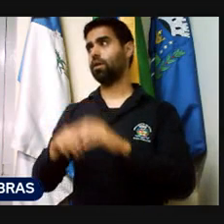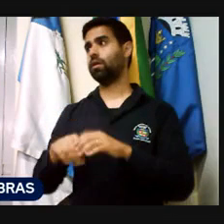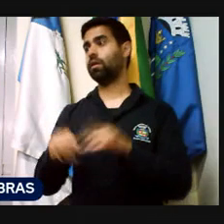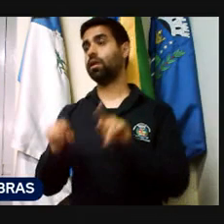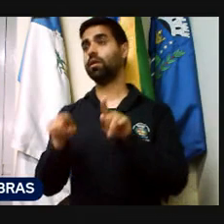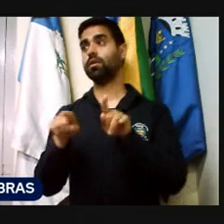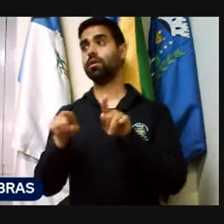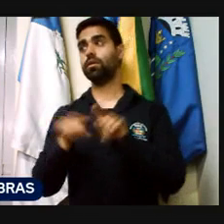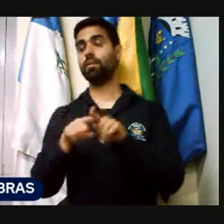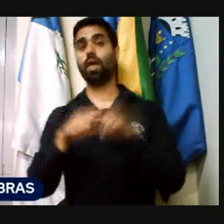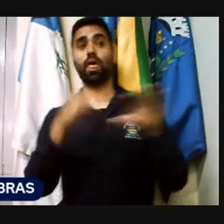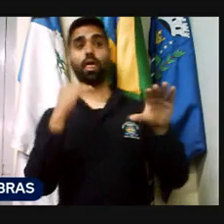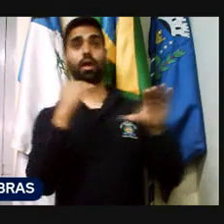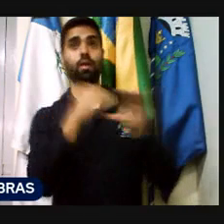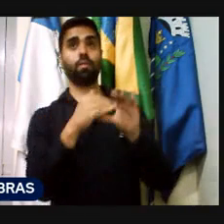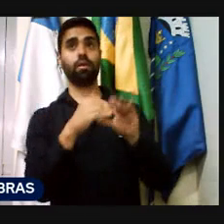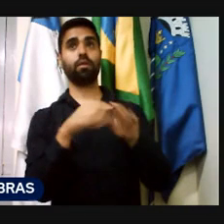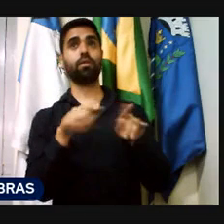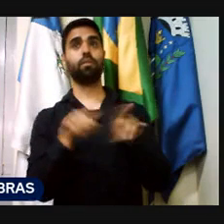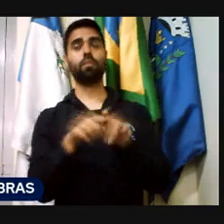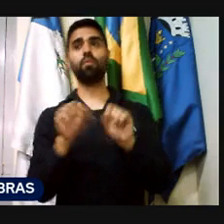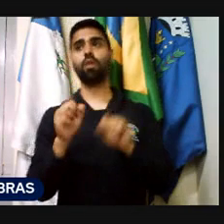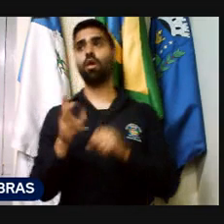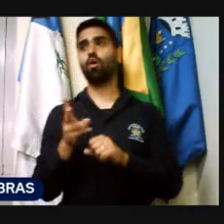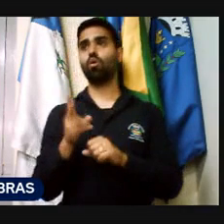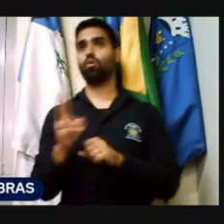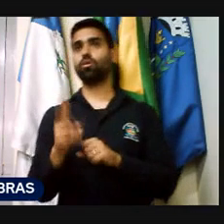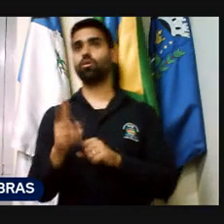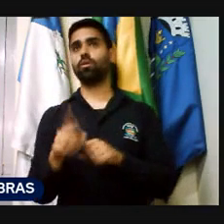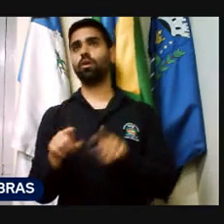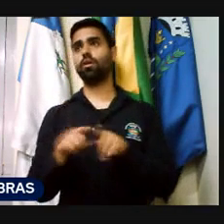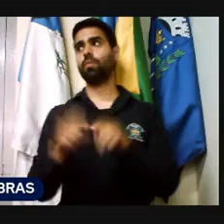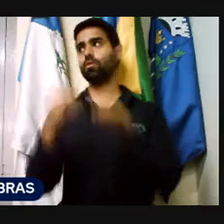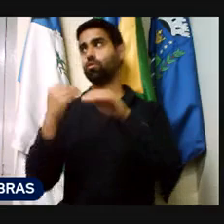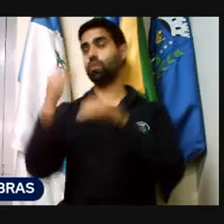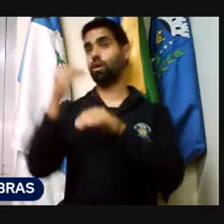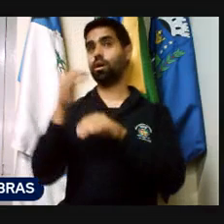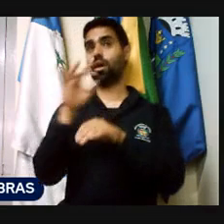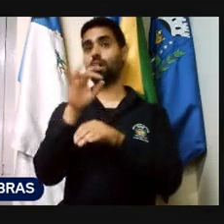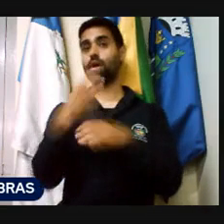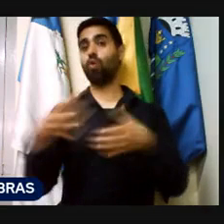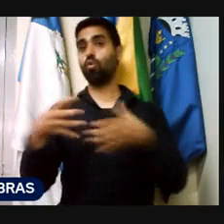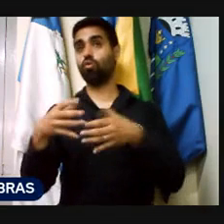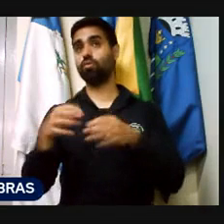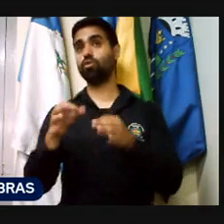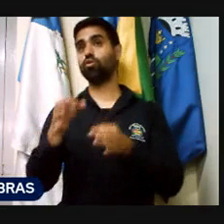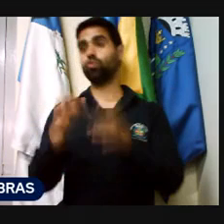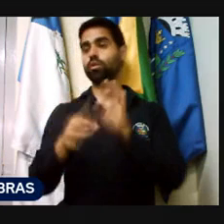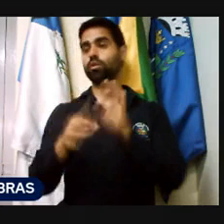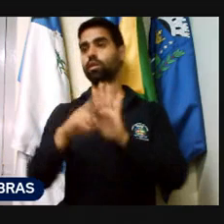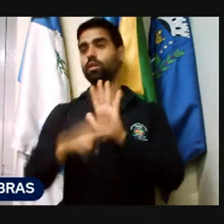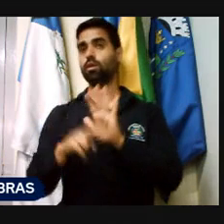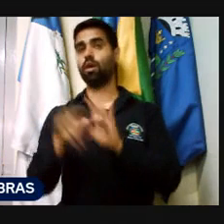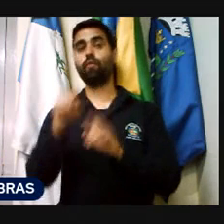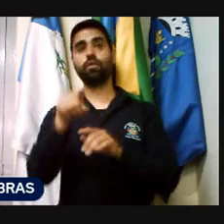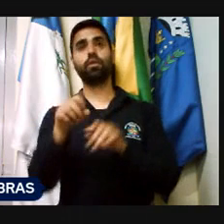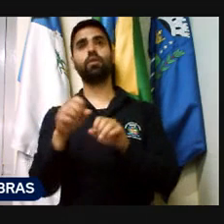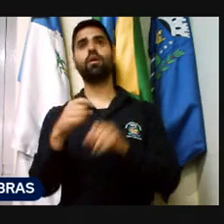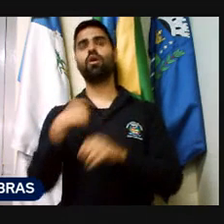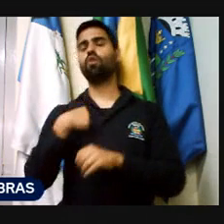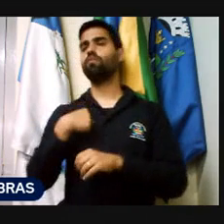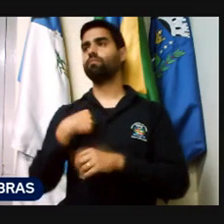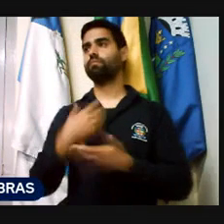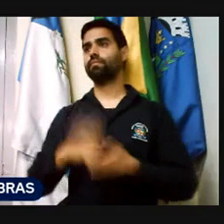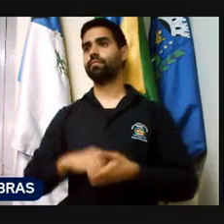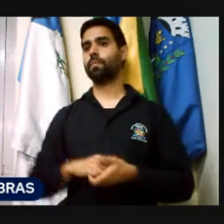encaminha para análise da continuidade da autoridade superior, que são vocês. E eu, aí como, vocês mantêm